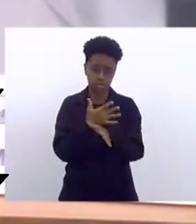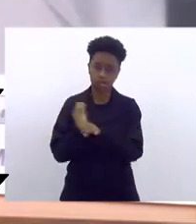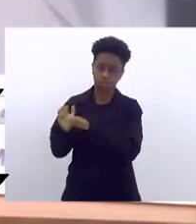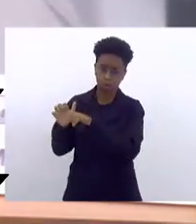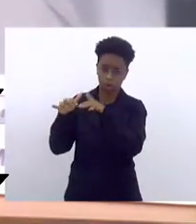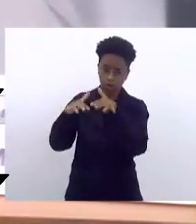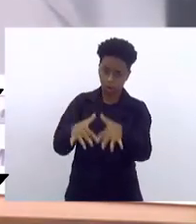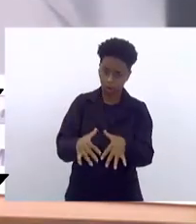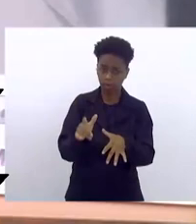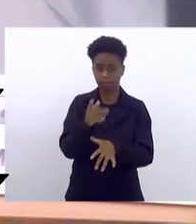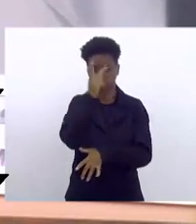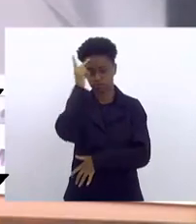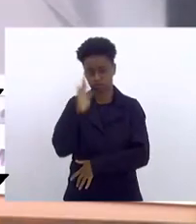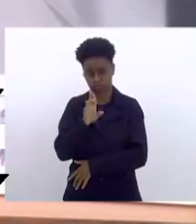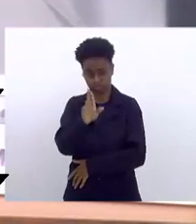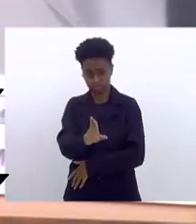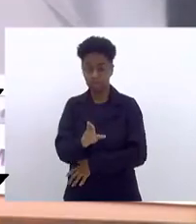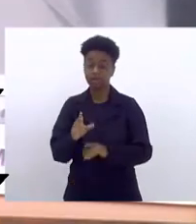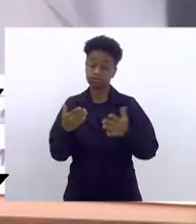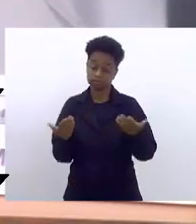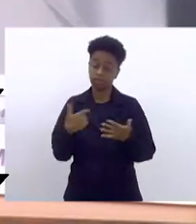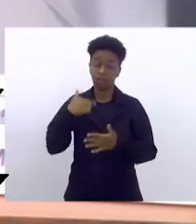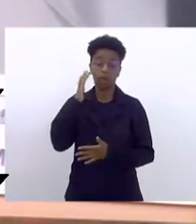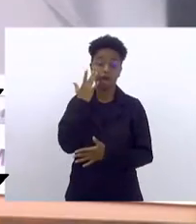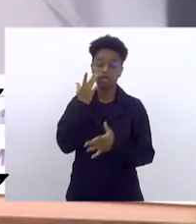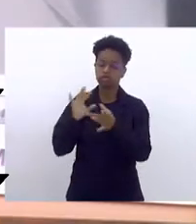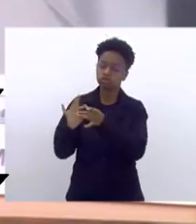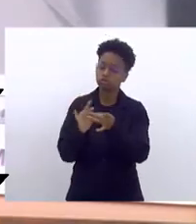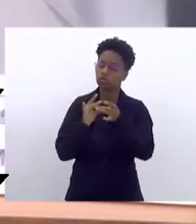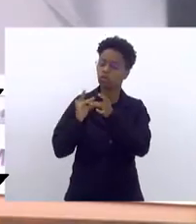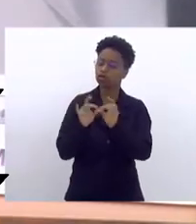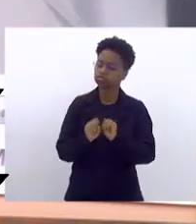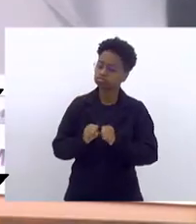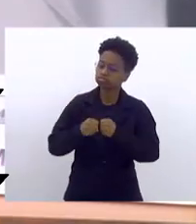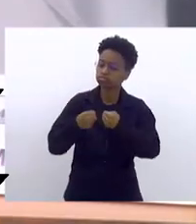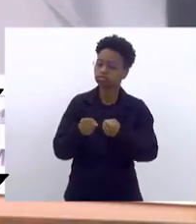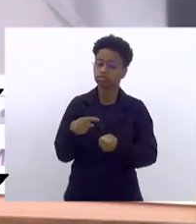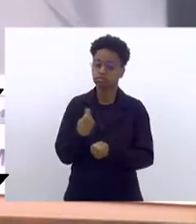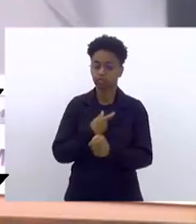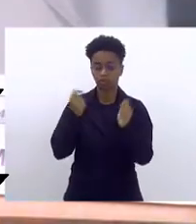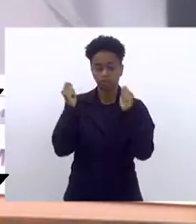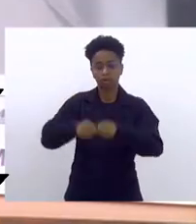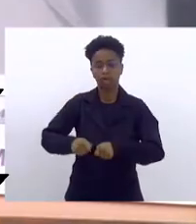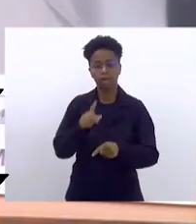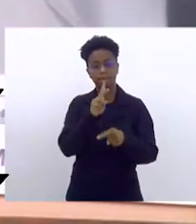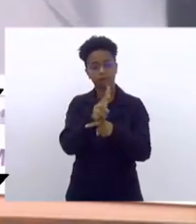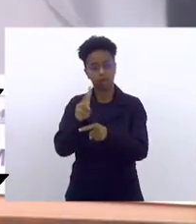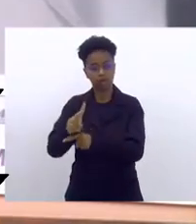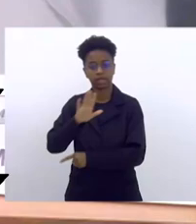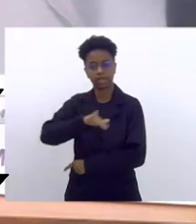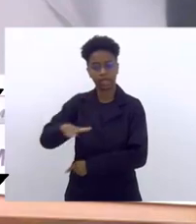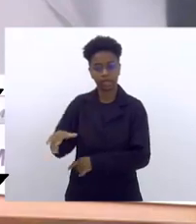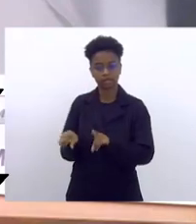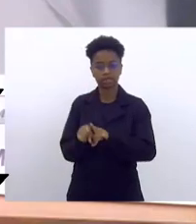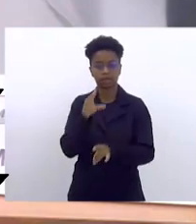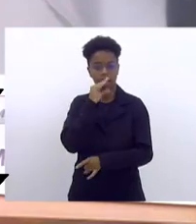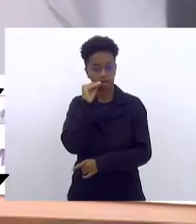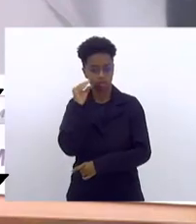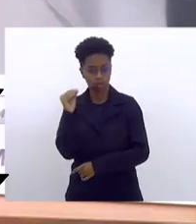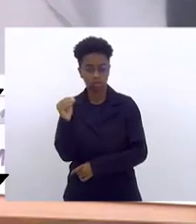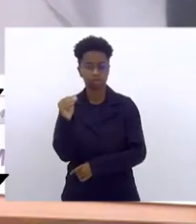acho que a união de esforços para a gente proteger a criança o adolescente